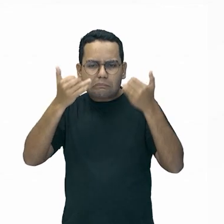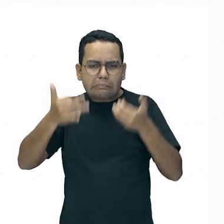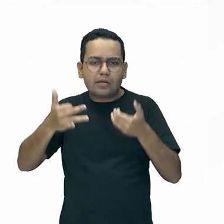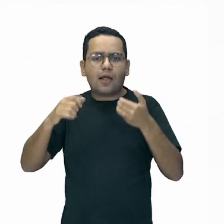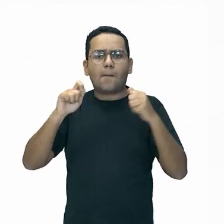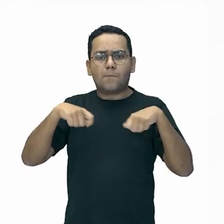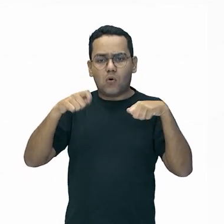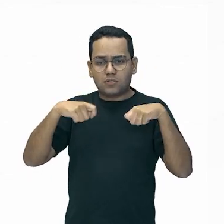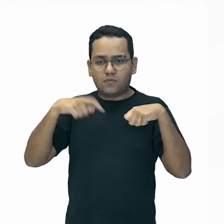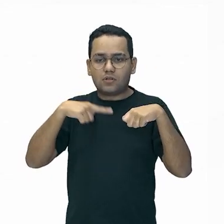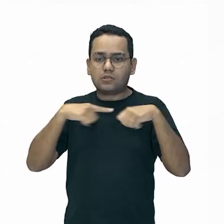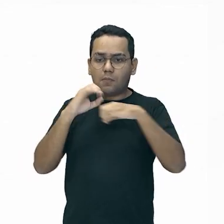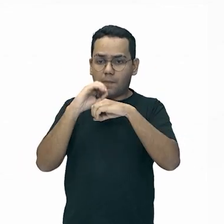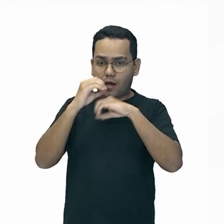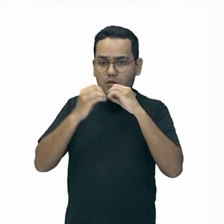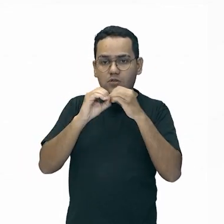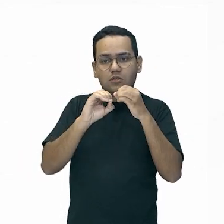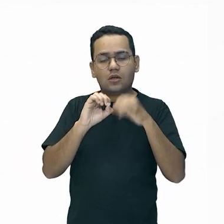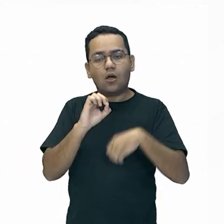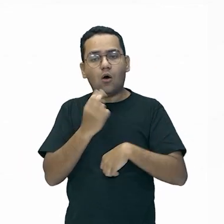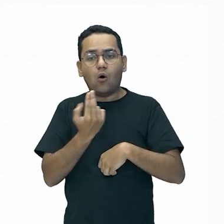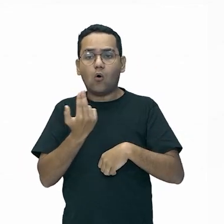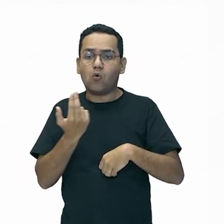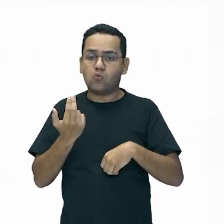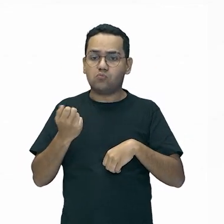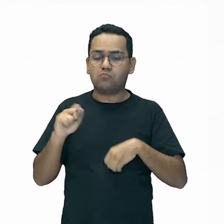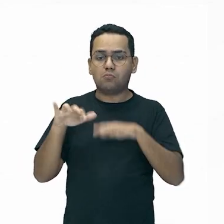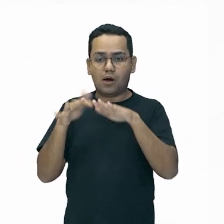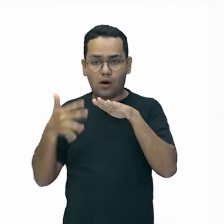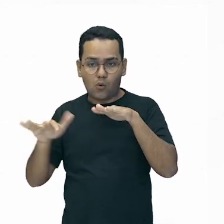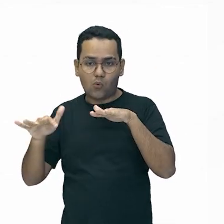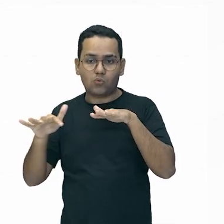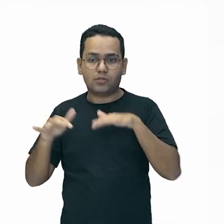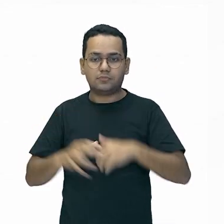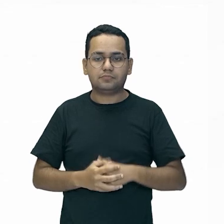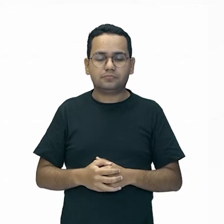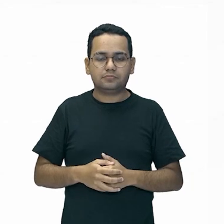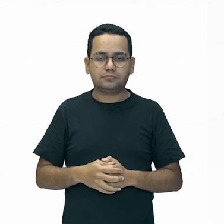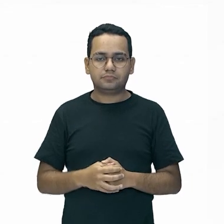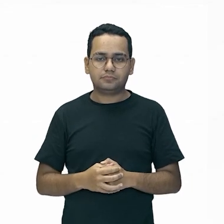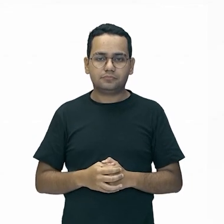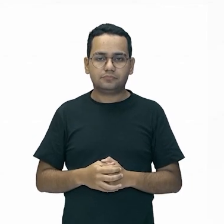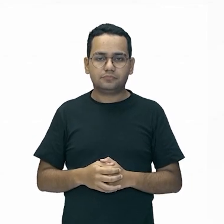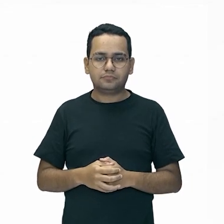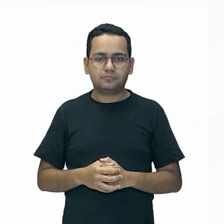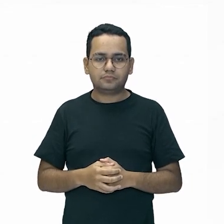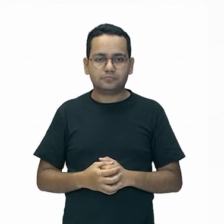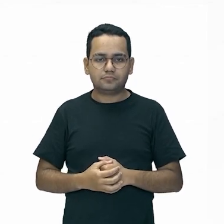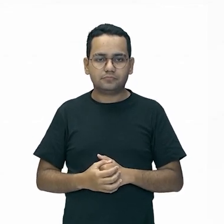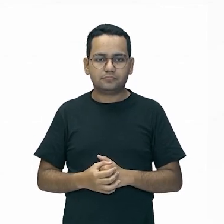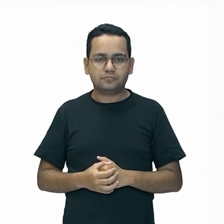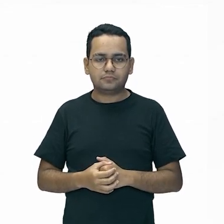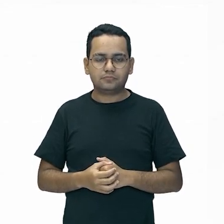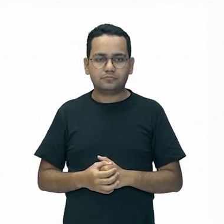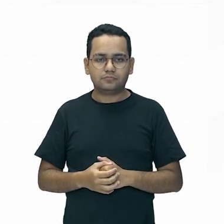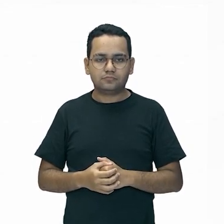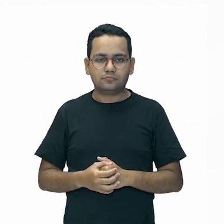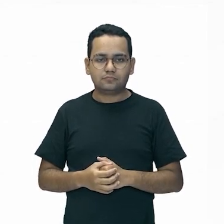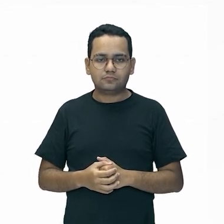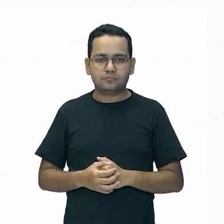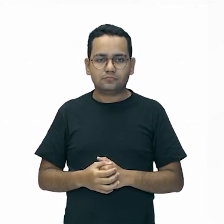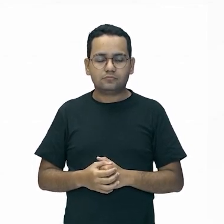ou uma onda. Dual, tá? É dois. Ou onda ou partícula, tá, pessoal? É dual. Expressa